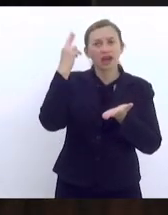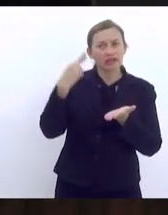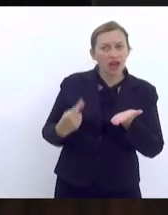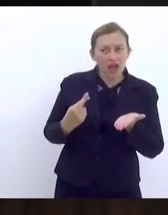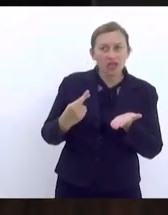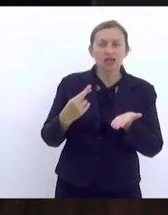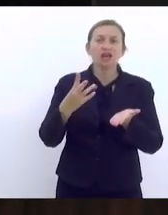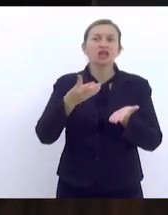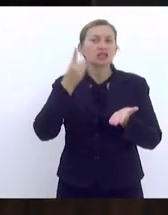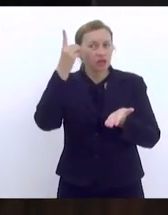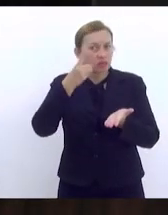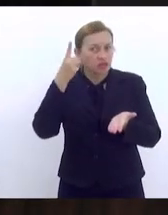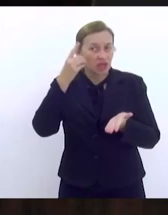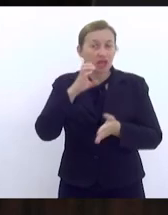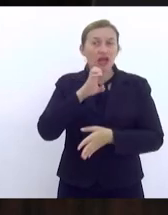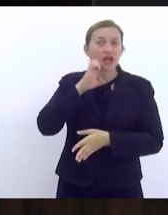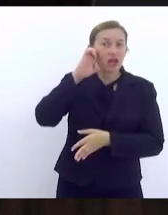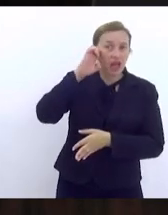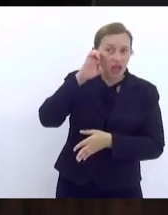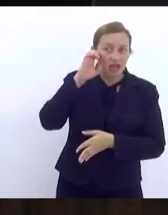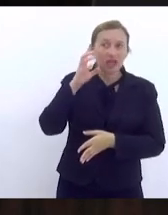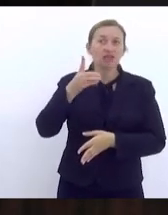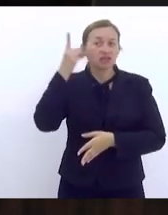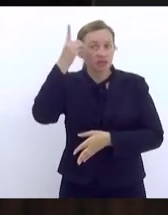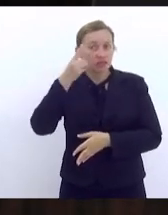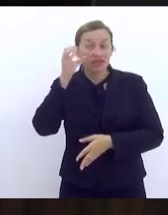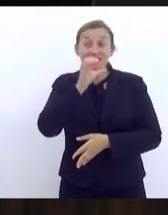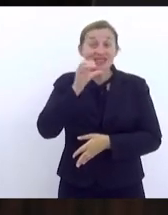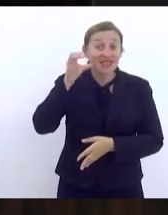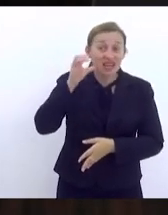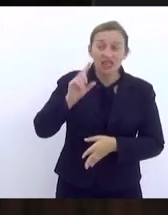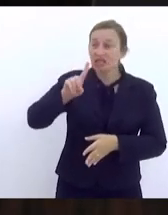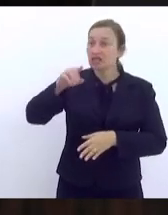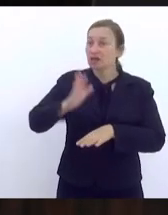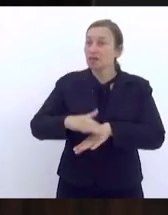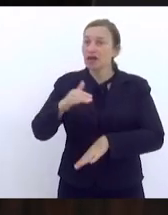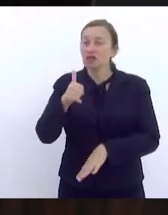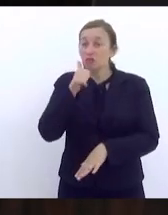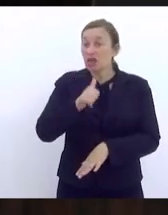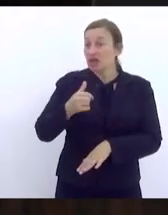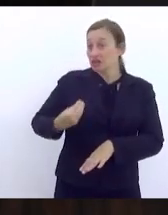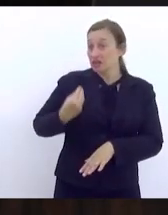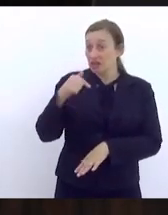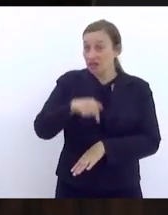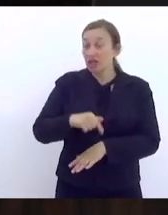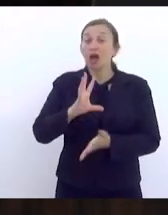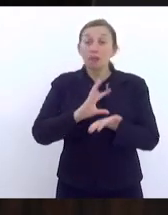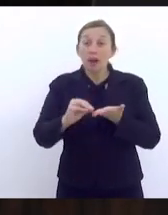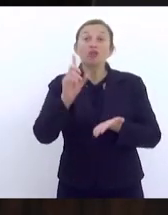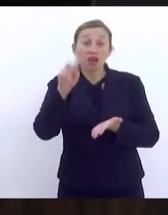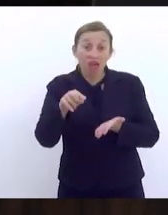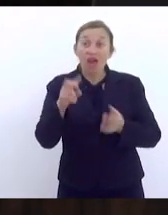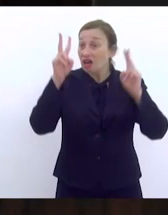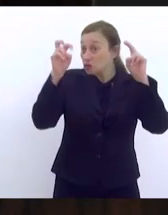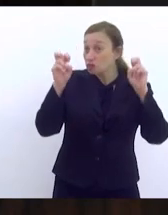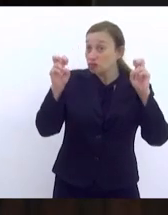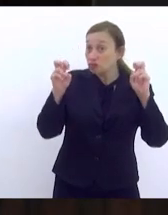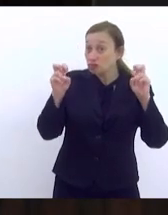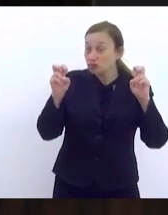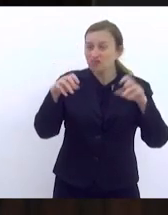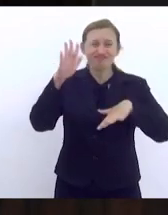deputada Érica takmoto deputada Célia e as demais que estão aqui falta é pauta ela